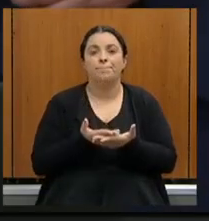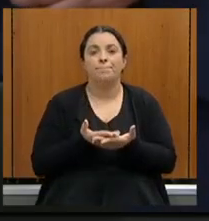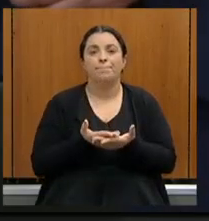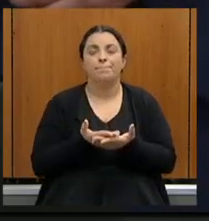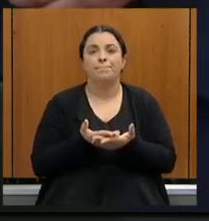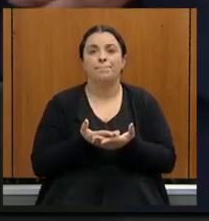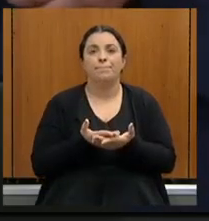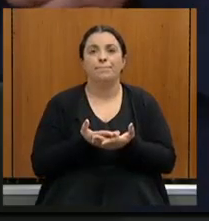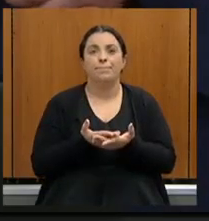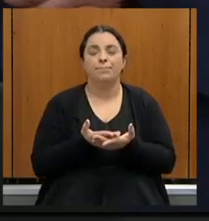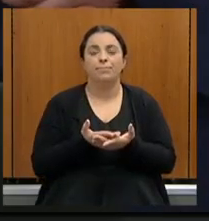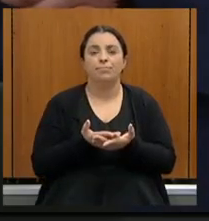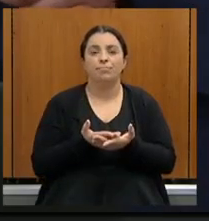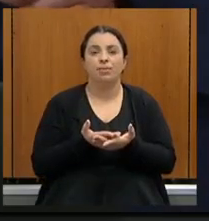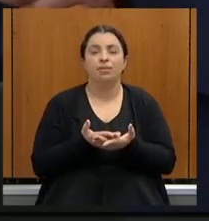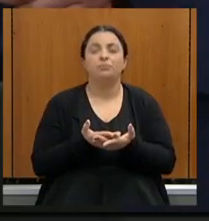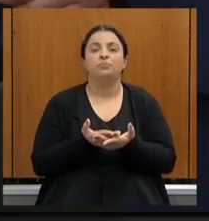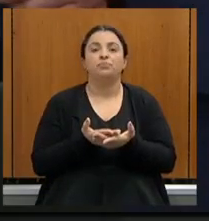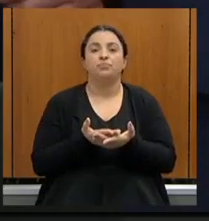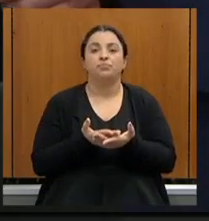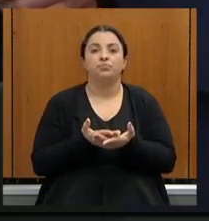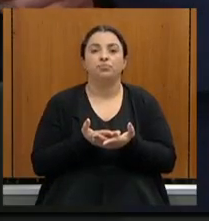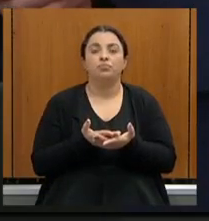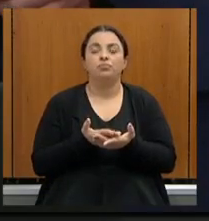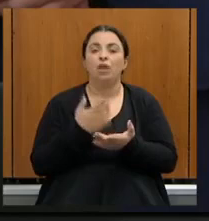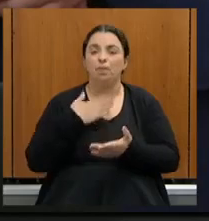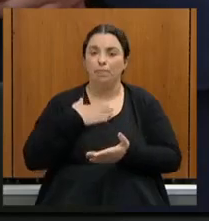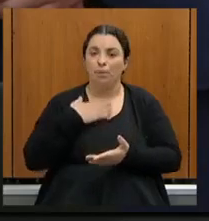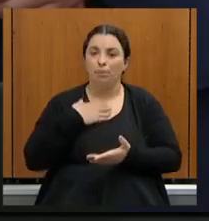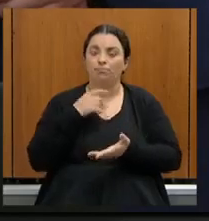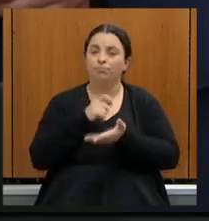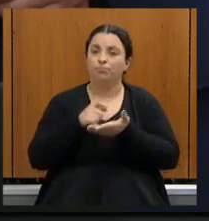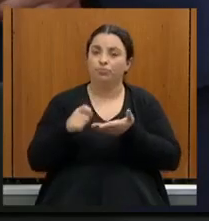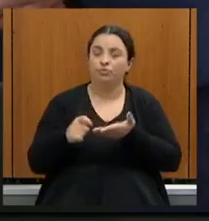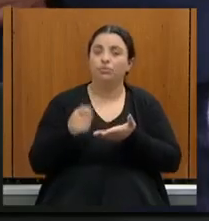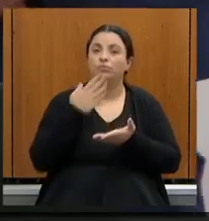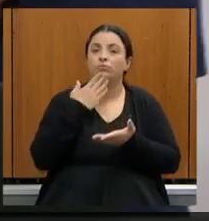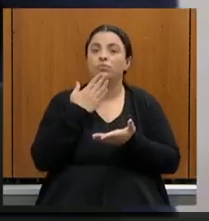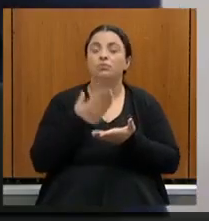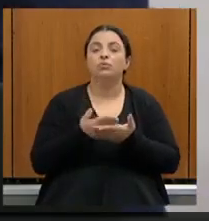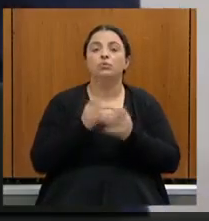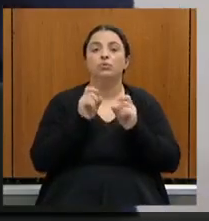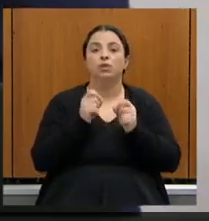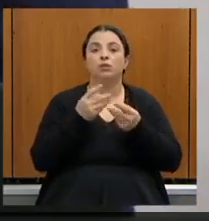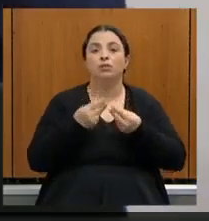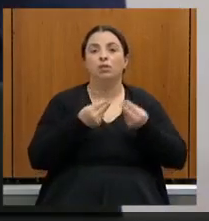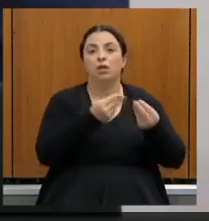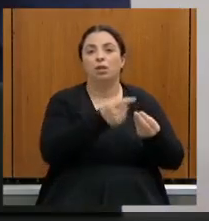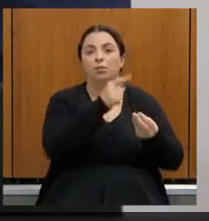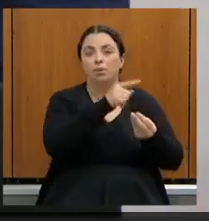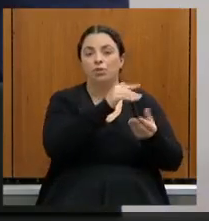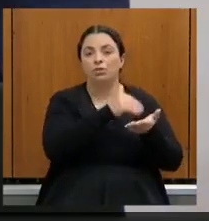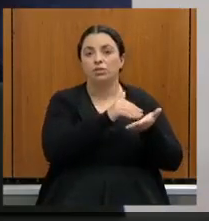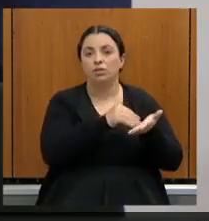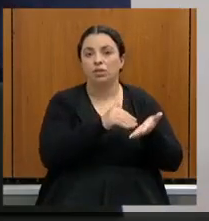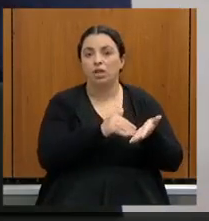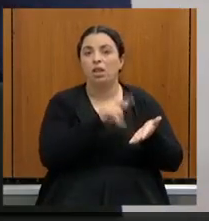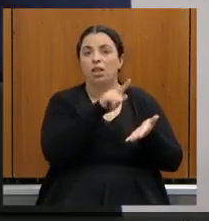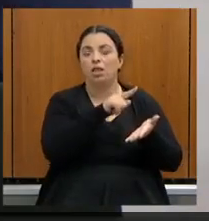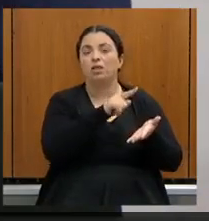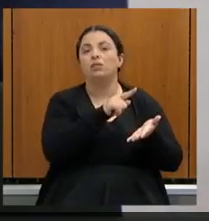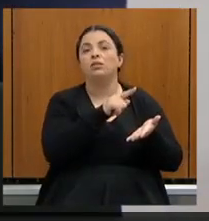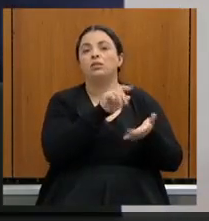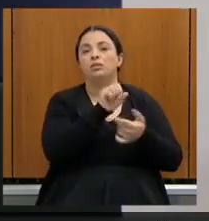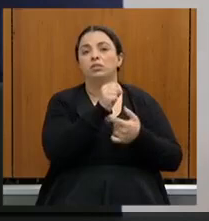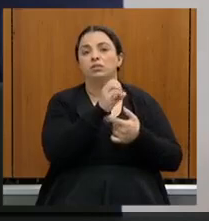de autoria deste parlamentar com o seguinte teor é que é que seja encaminhada a Secretaria de Estado de Cultura